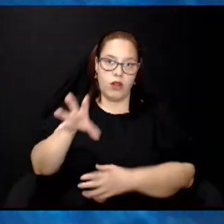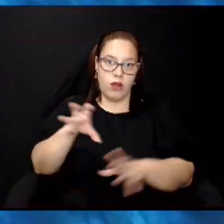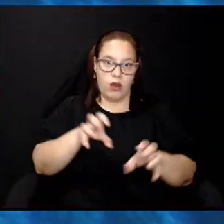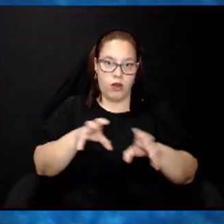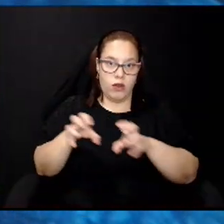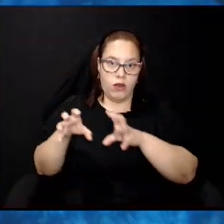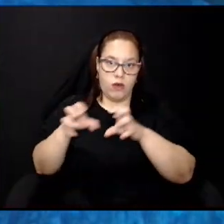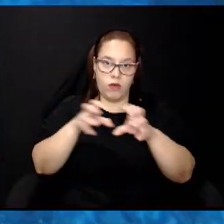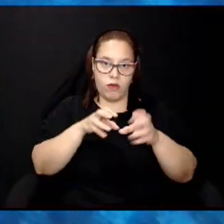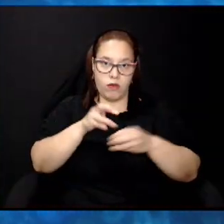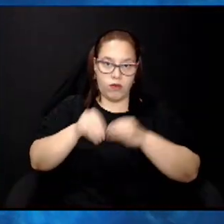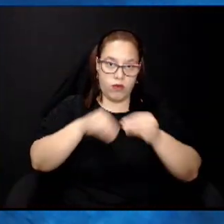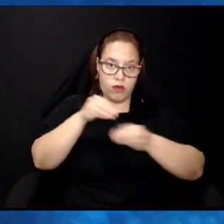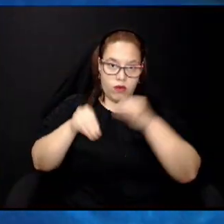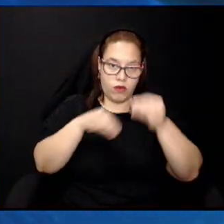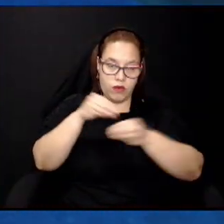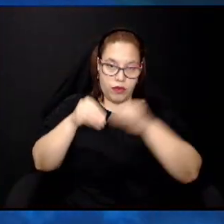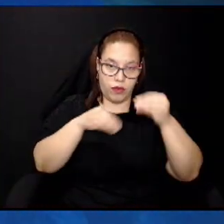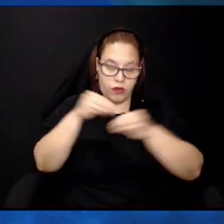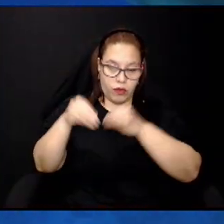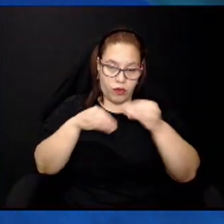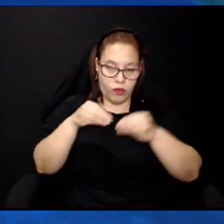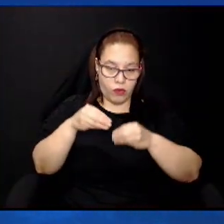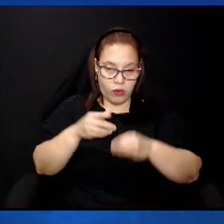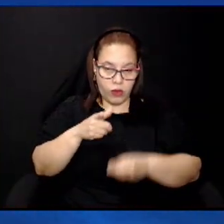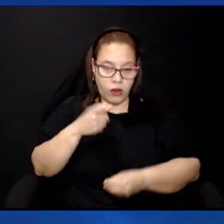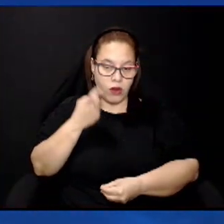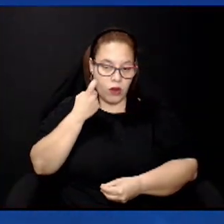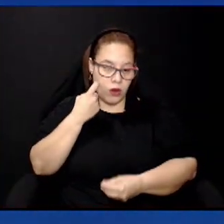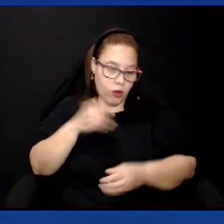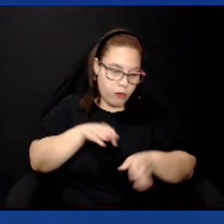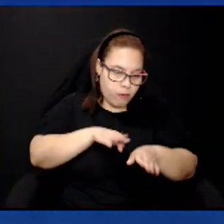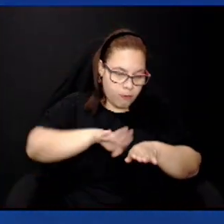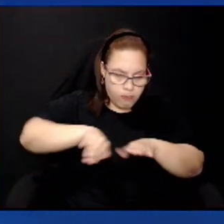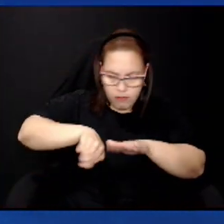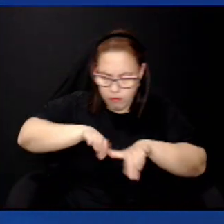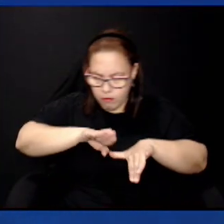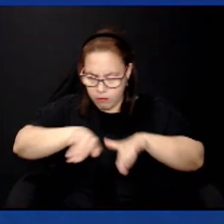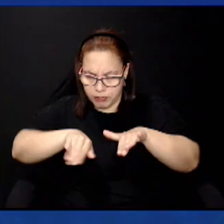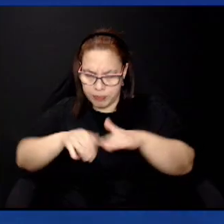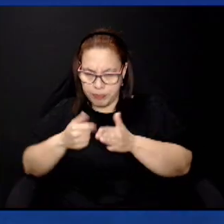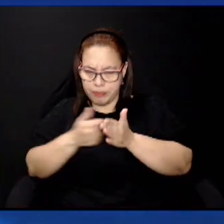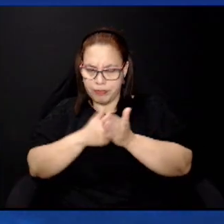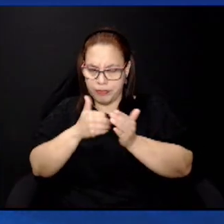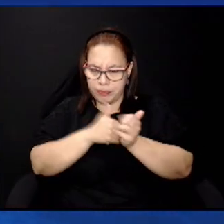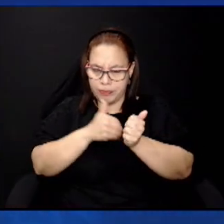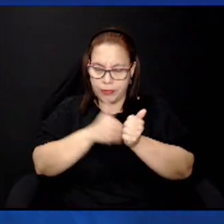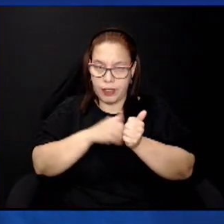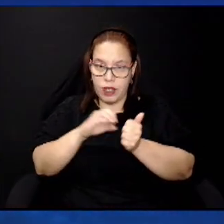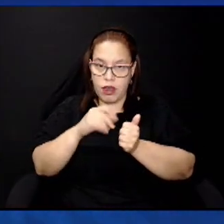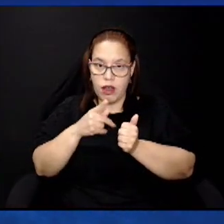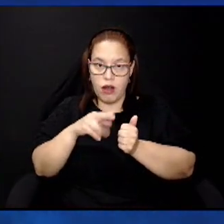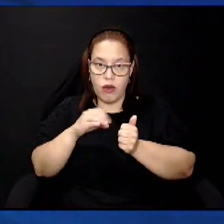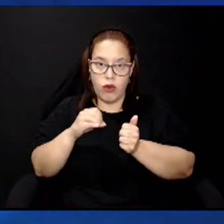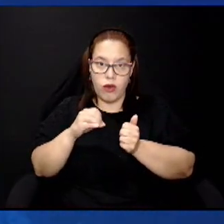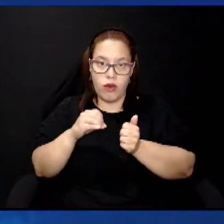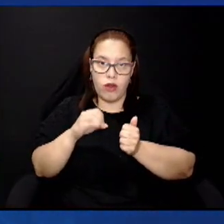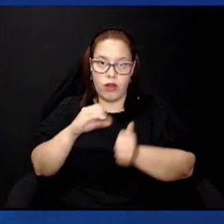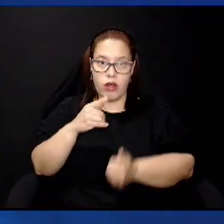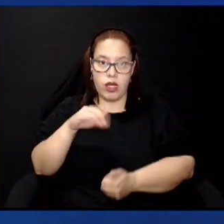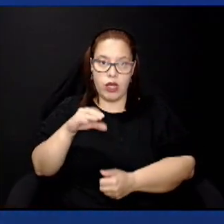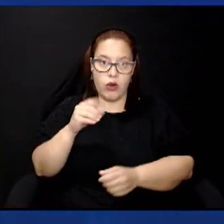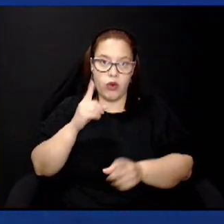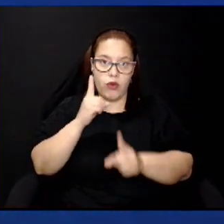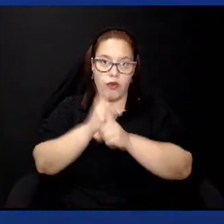a areia e encontrar peixes escondidos. No entanto, a esponja interfere na ecolocalização do